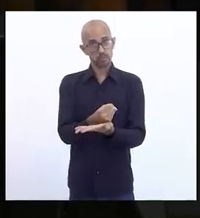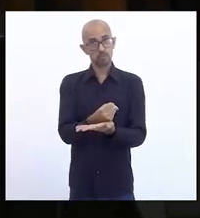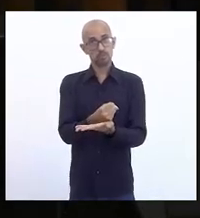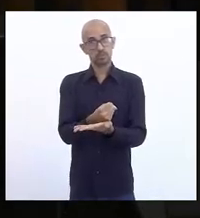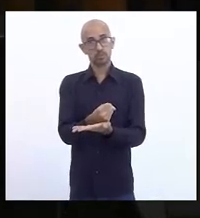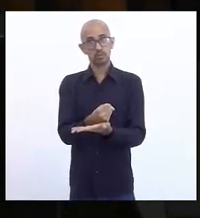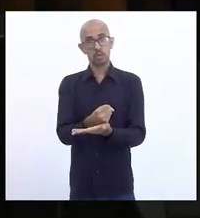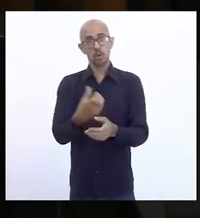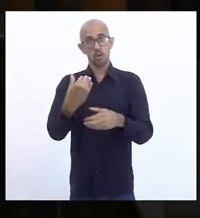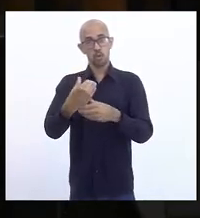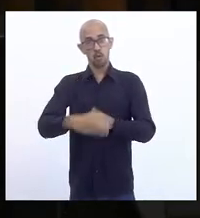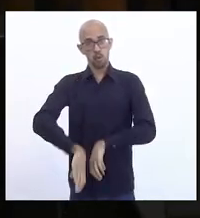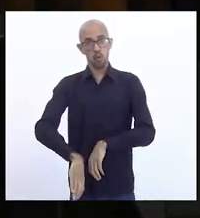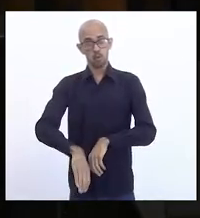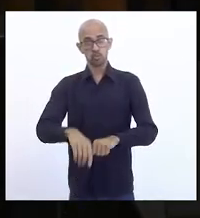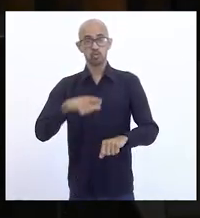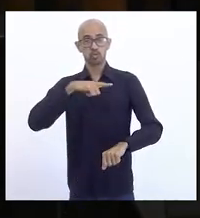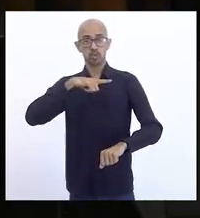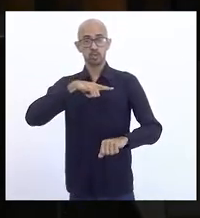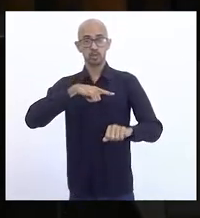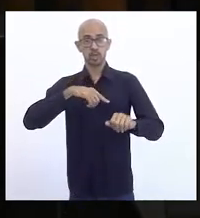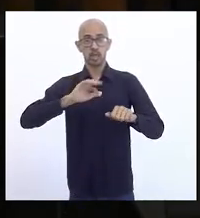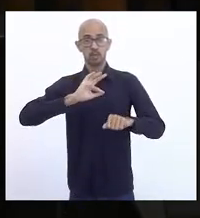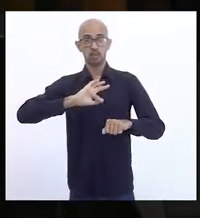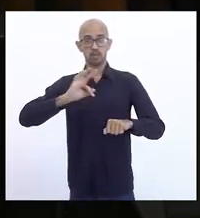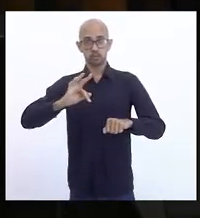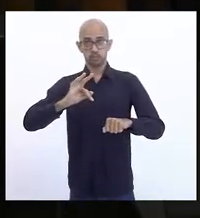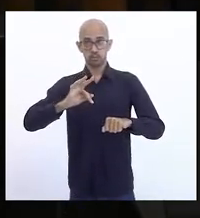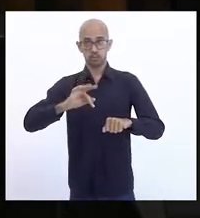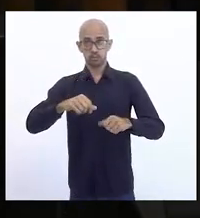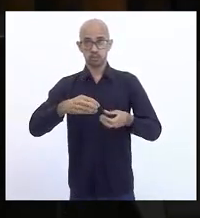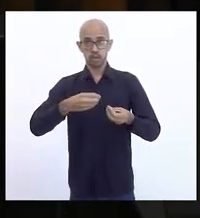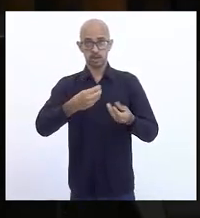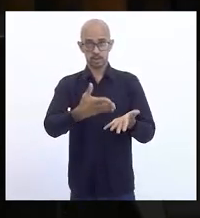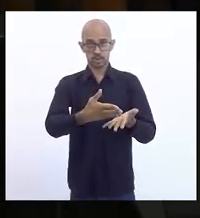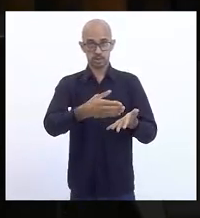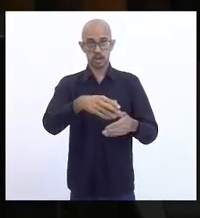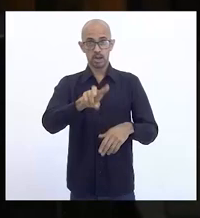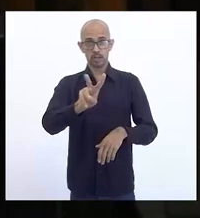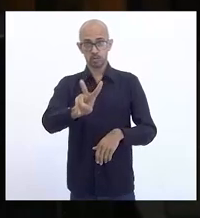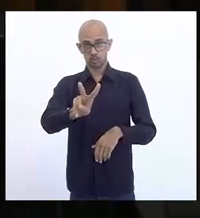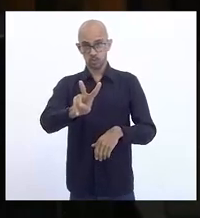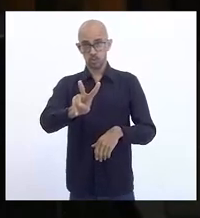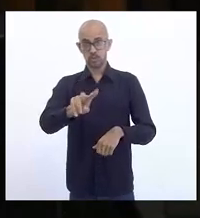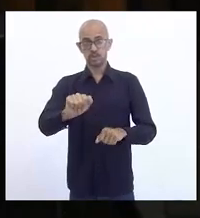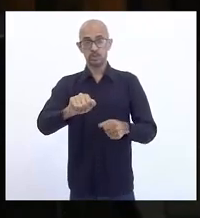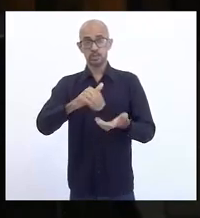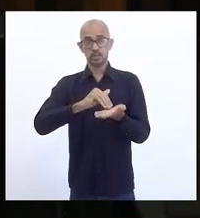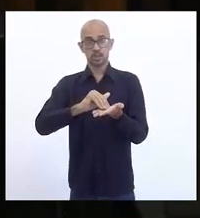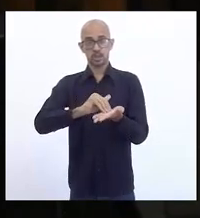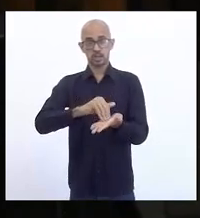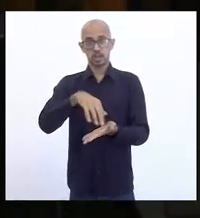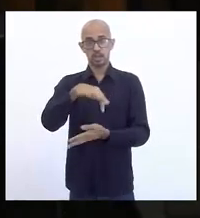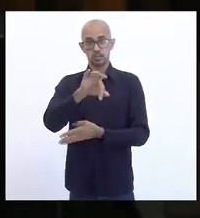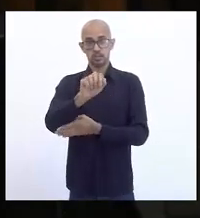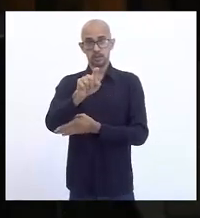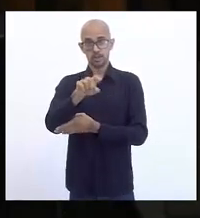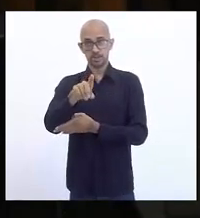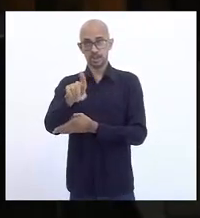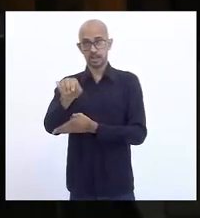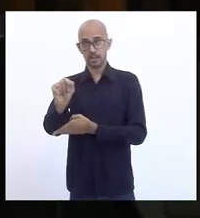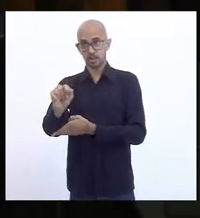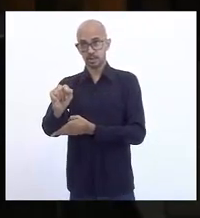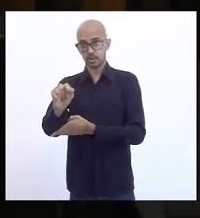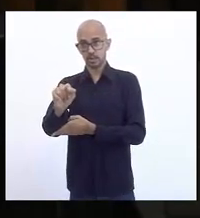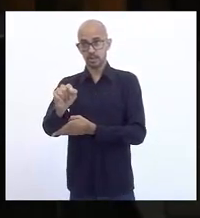público, que está previsto na entrega 2 da Secretaria de Fazenda ao regime